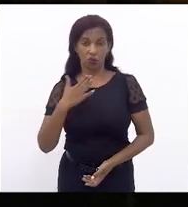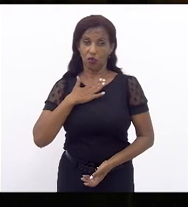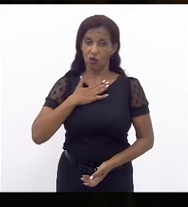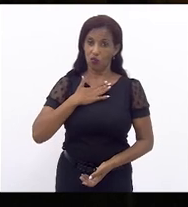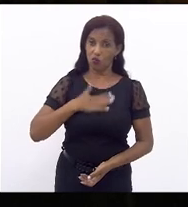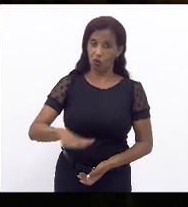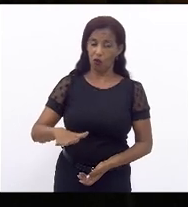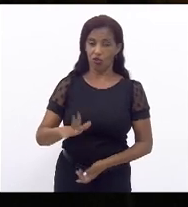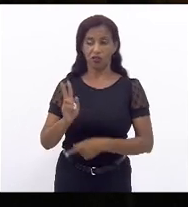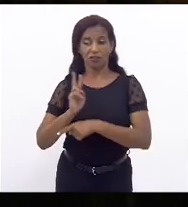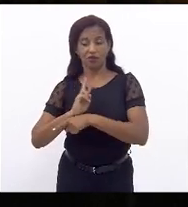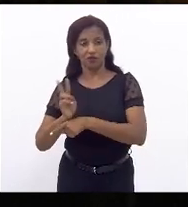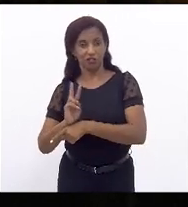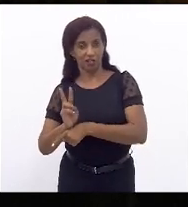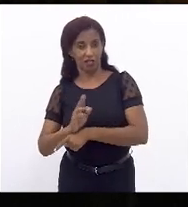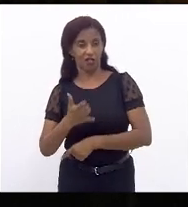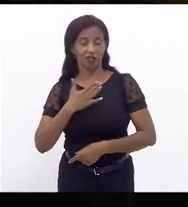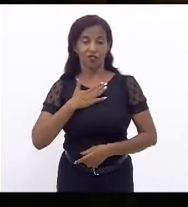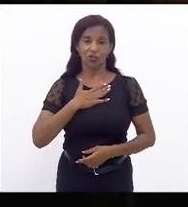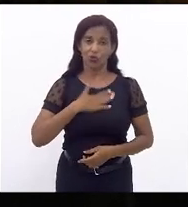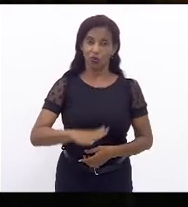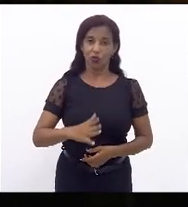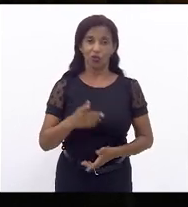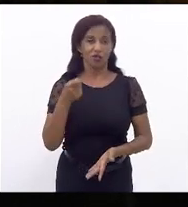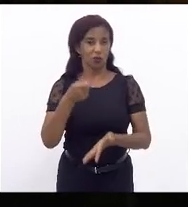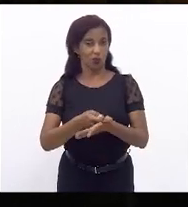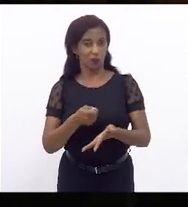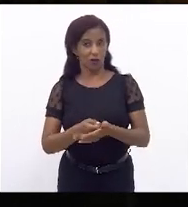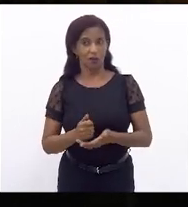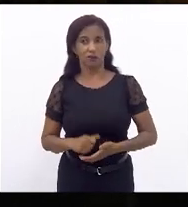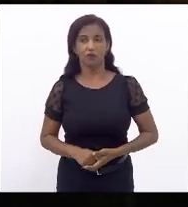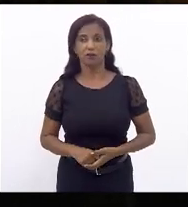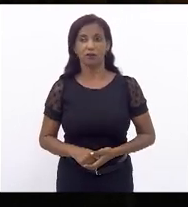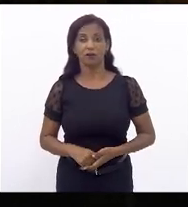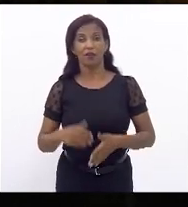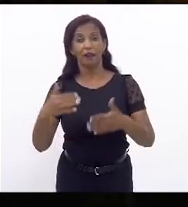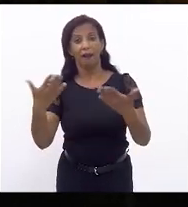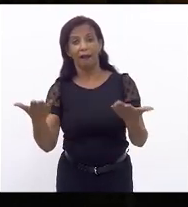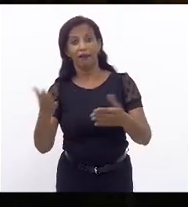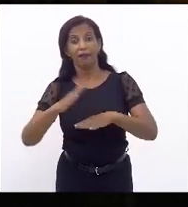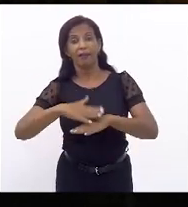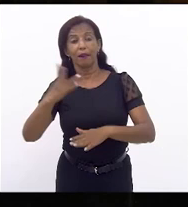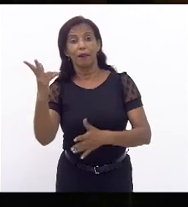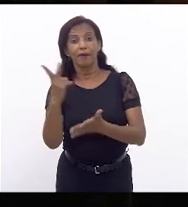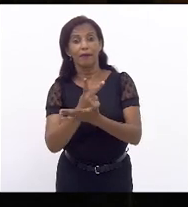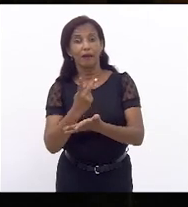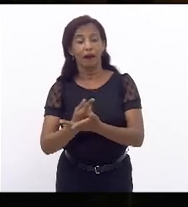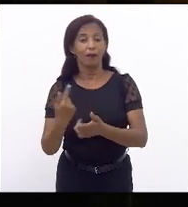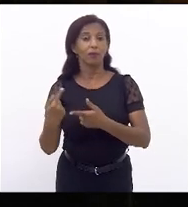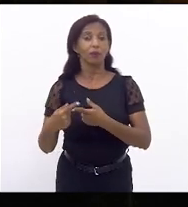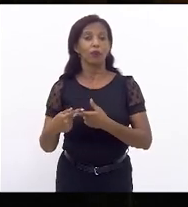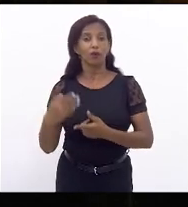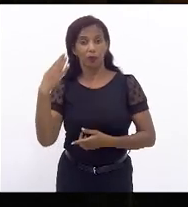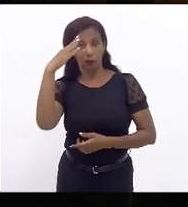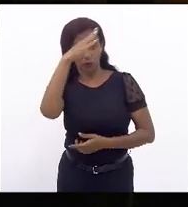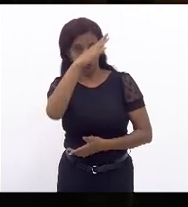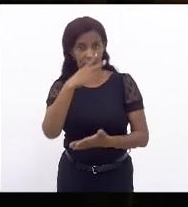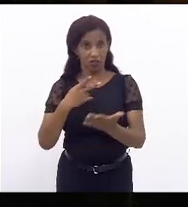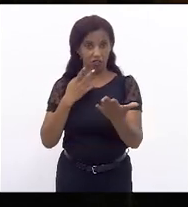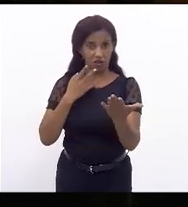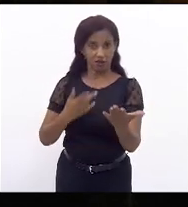de ser fiscalizado, se não gosta de ser cobrado, aí que está mais errado ainda, porque o bolsonarista que se